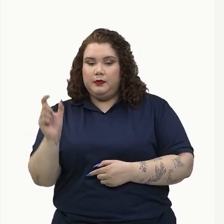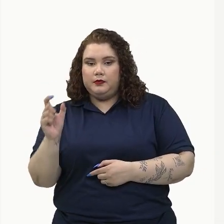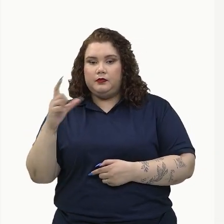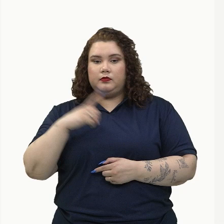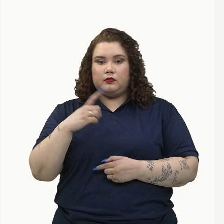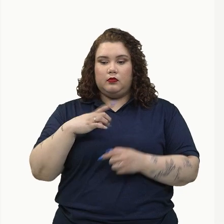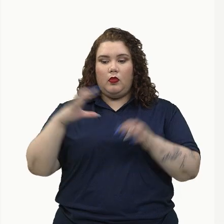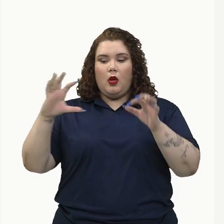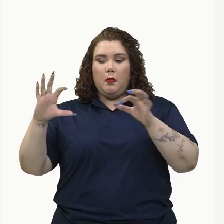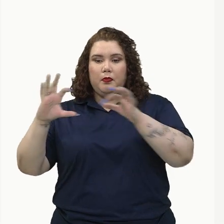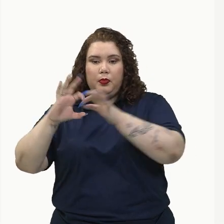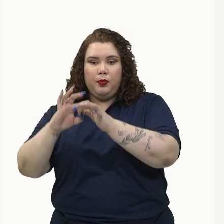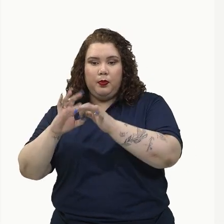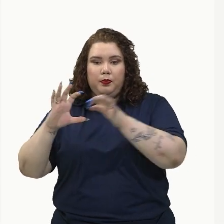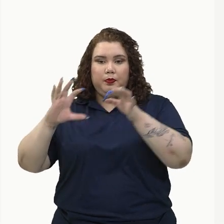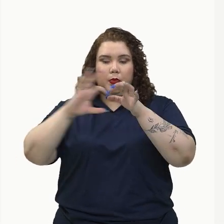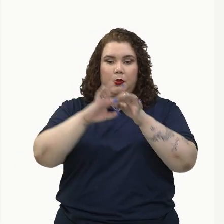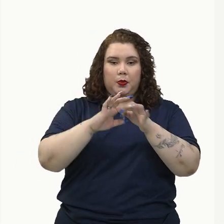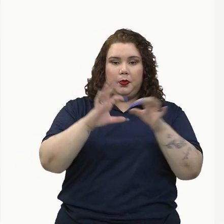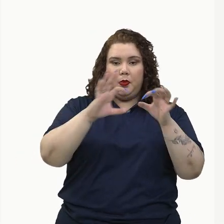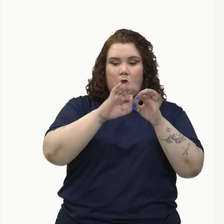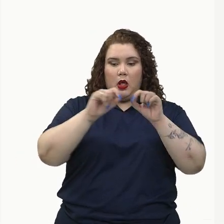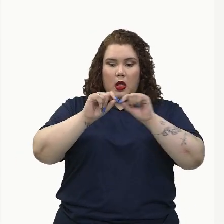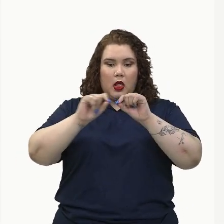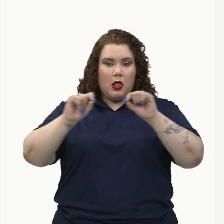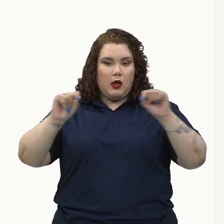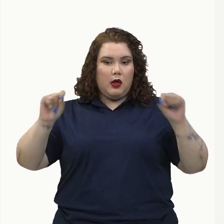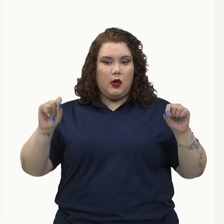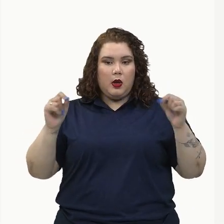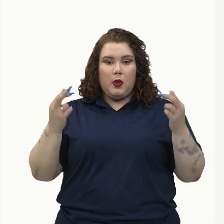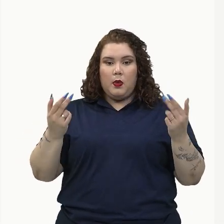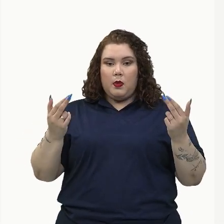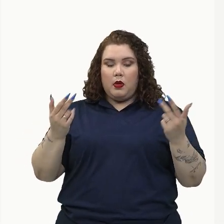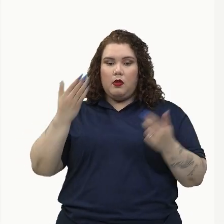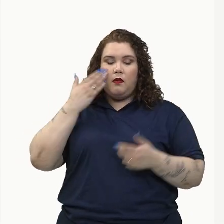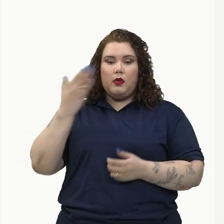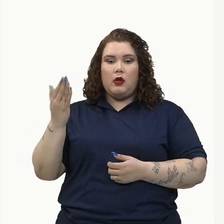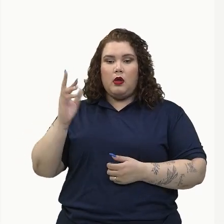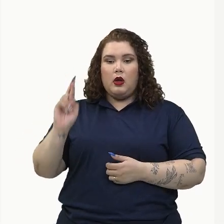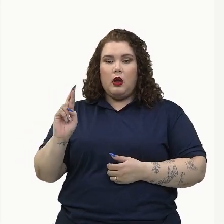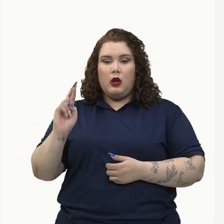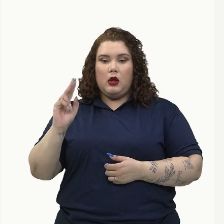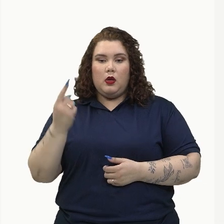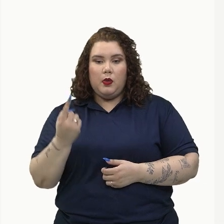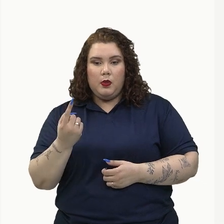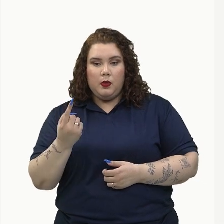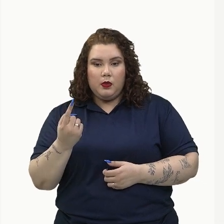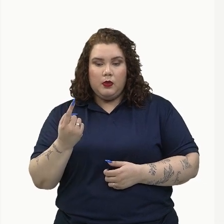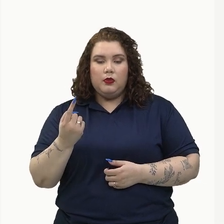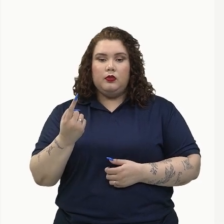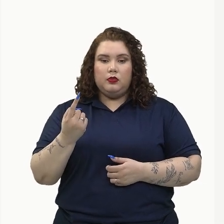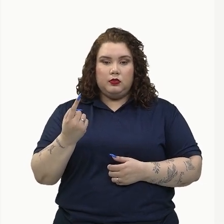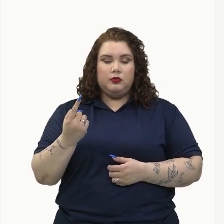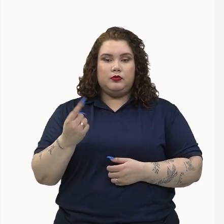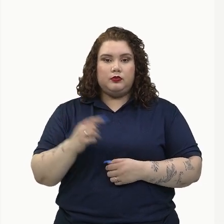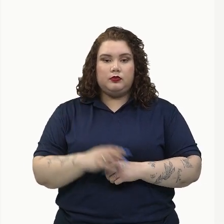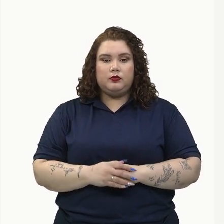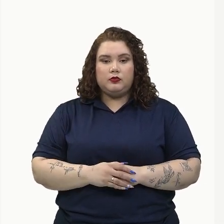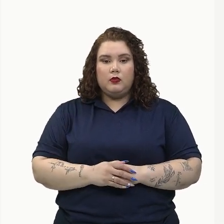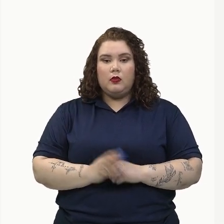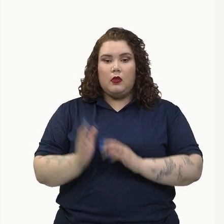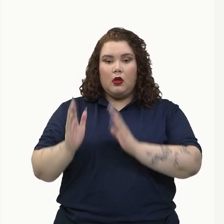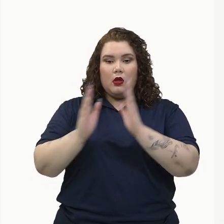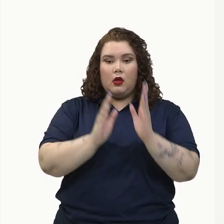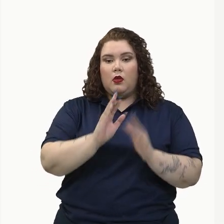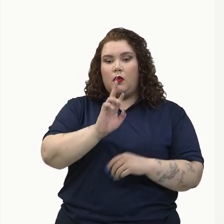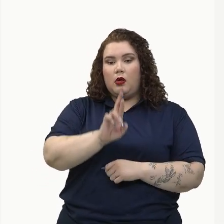um em seguida do outro, olha, na mesma linha. Você vê aqui, ó, o resistor R1, que é o primeiro resistor. Vê aqui o